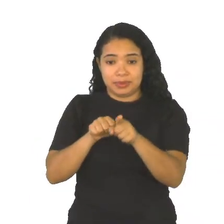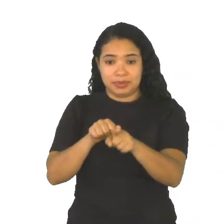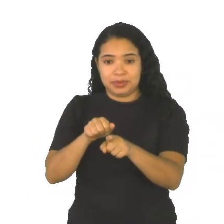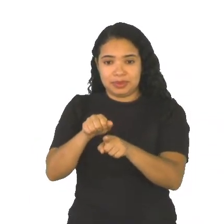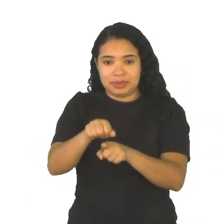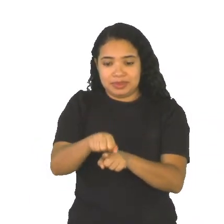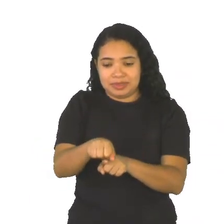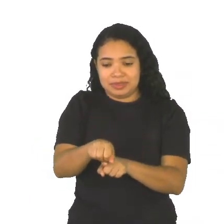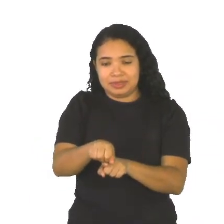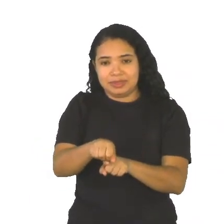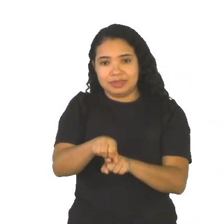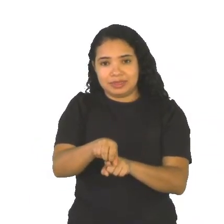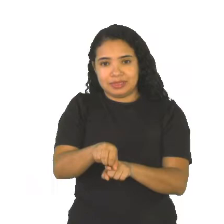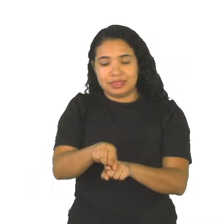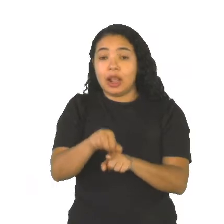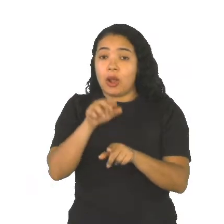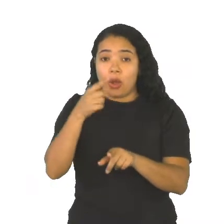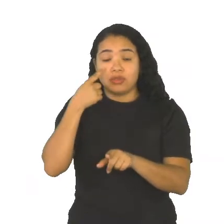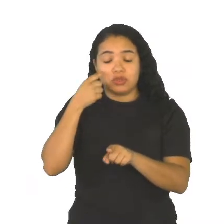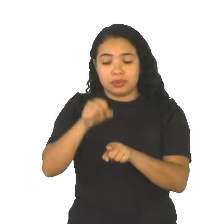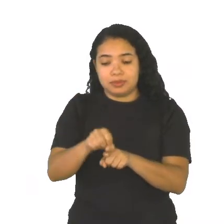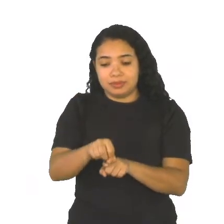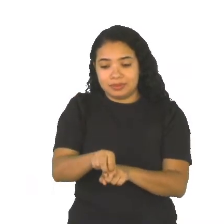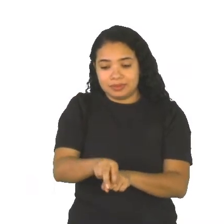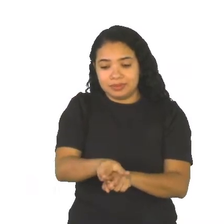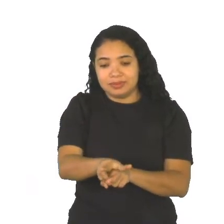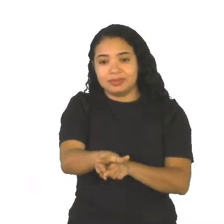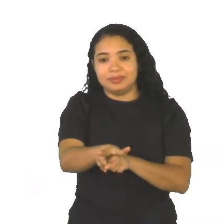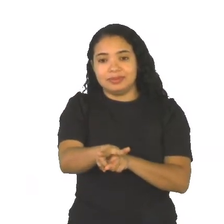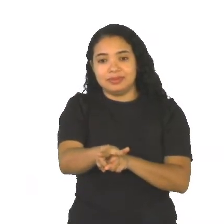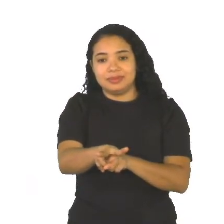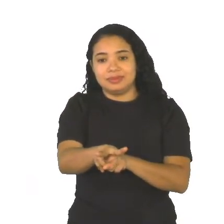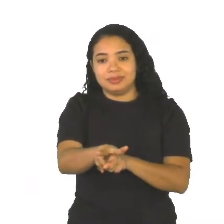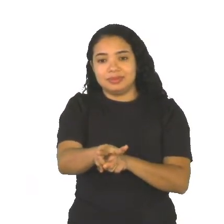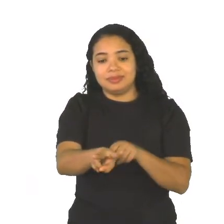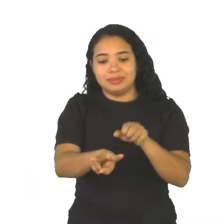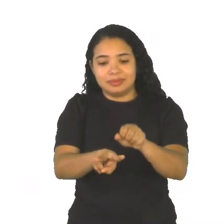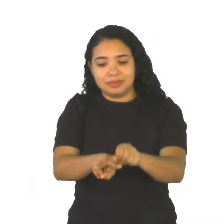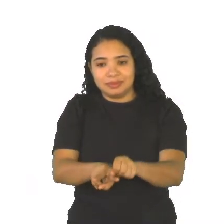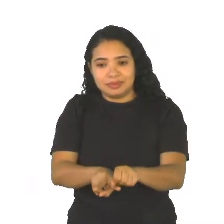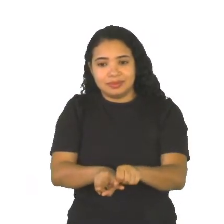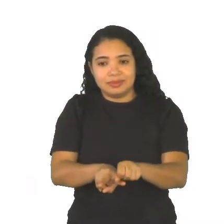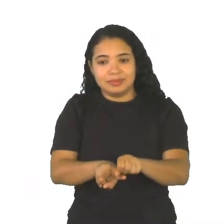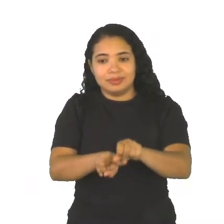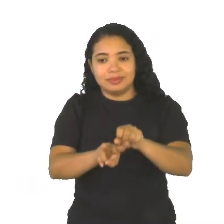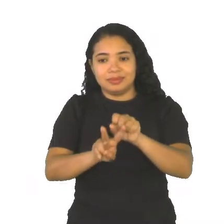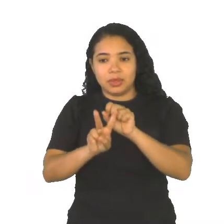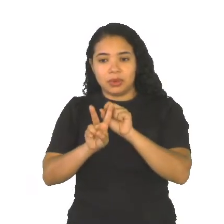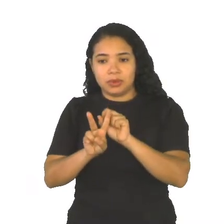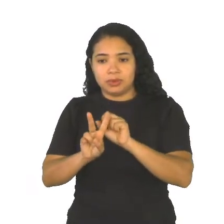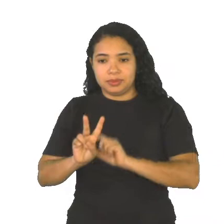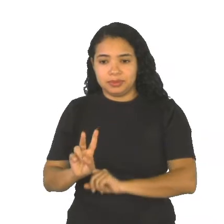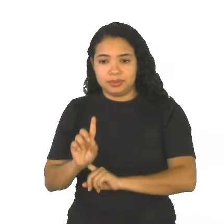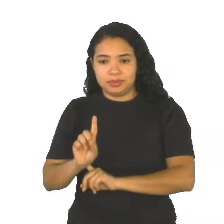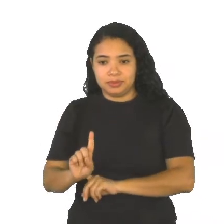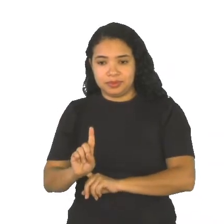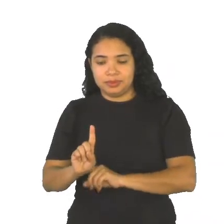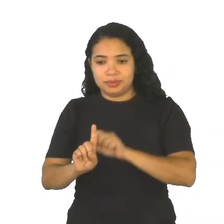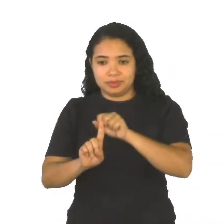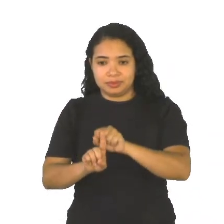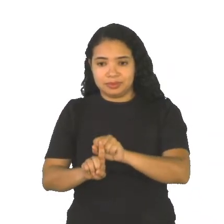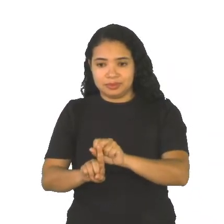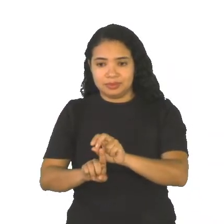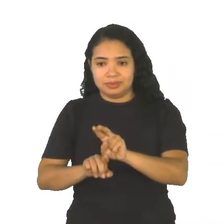quê? Uma bipartição. Quando eu falo bipartição, é que ela vai se dividir ao meio. E aí, o que vai acontecer? Vamos